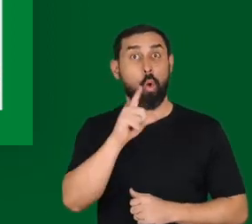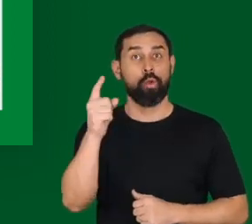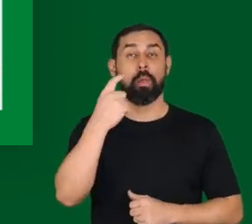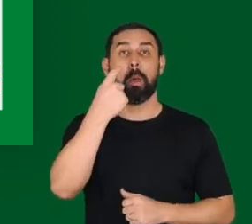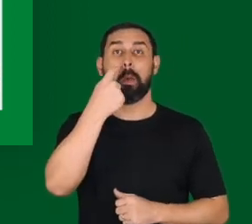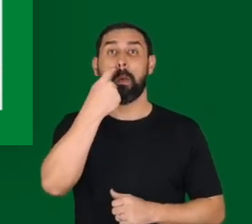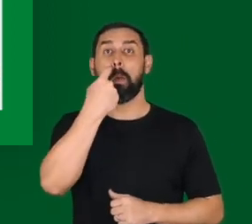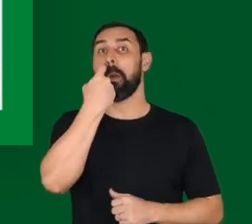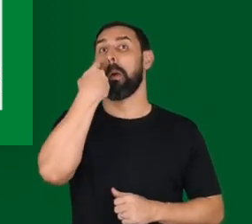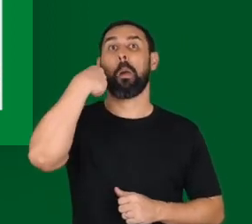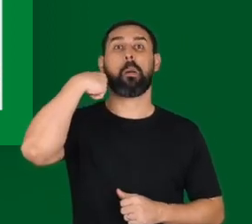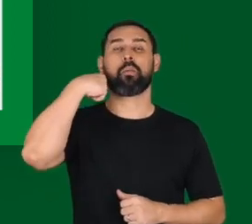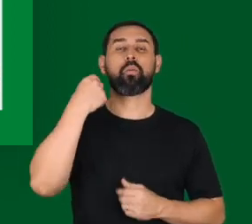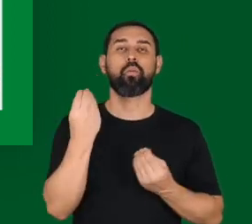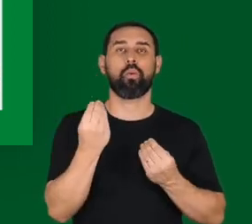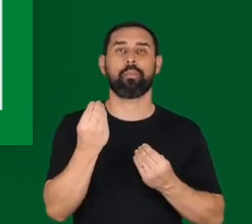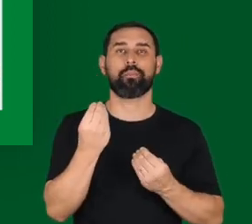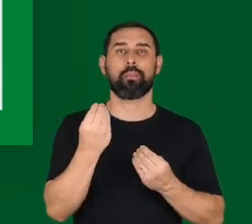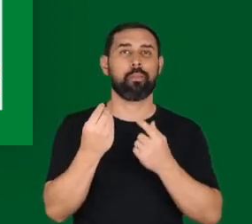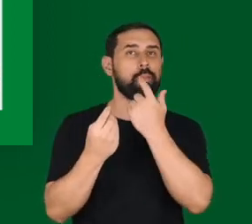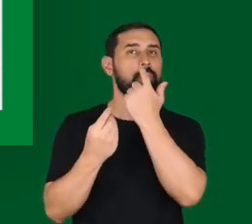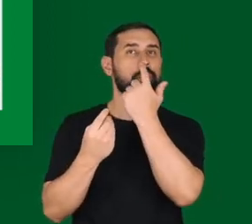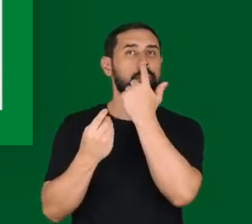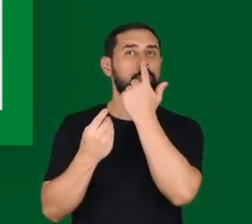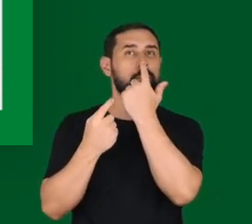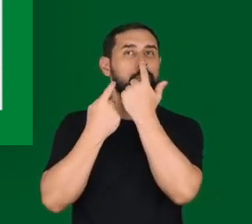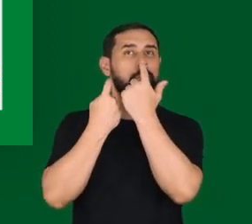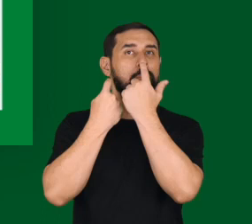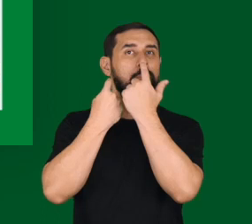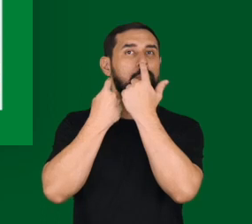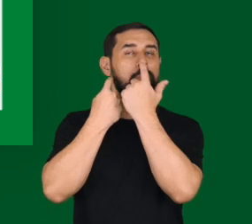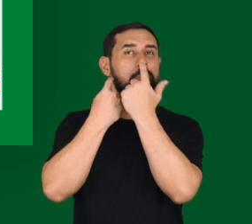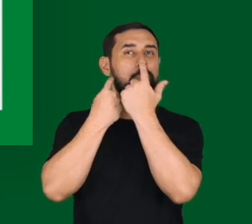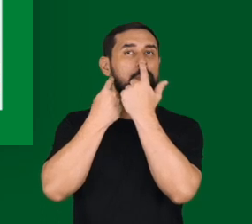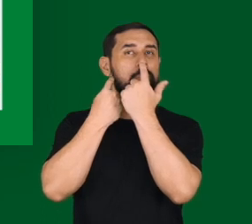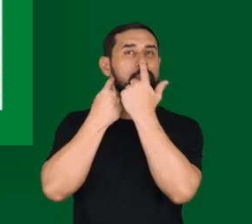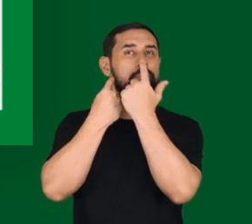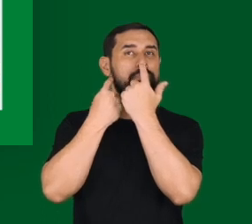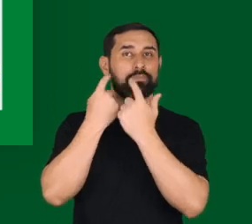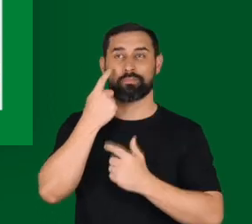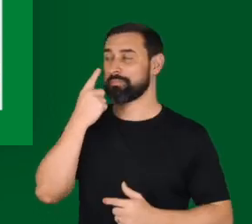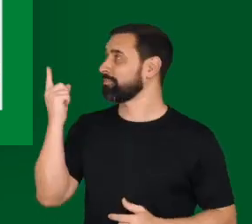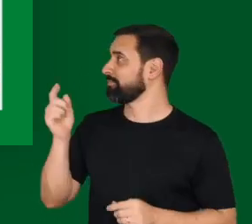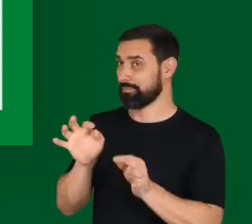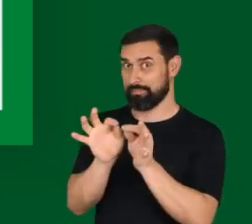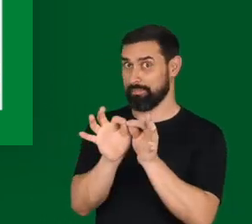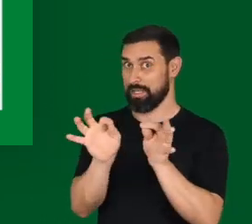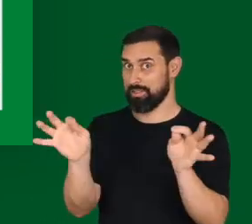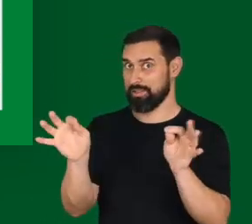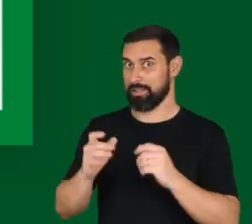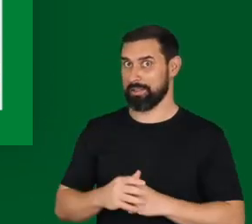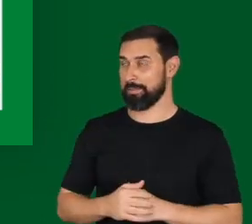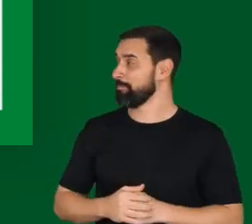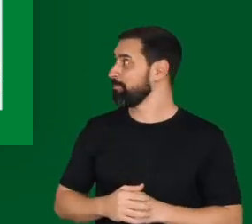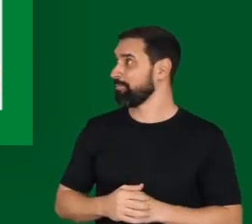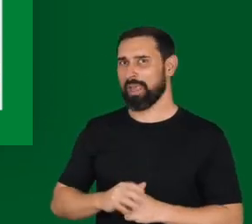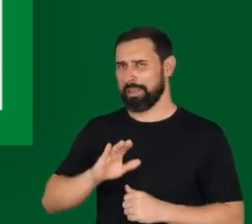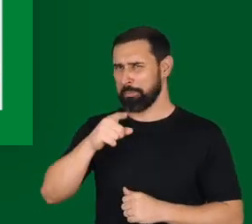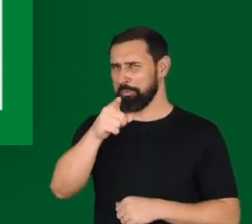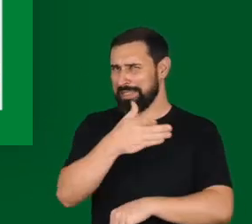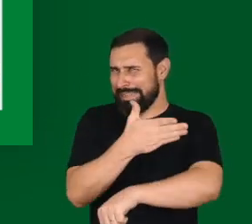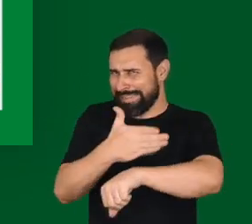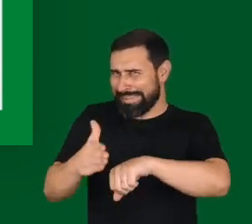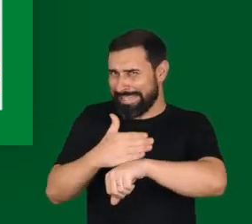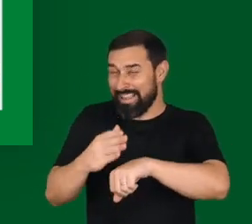mesma coisa. Na naso, como é que a gente faz a medição? Da ponta do nariz ao ângulo da mandíbula ou lóbulo da orelha.